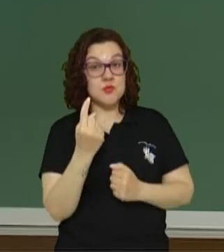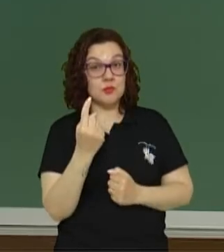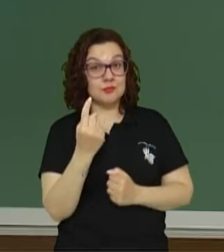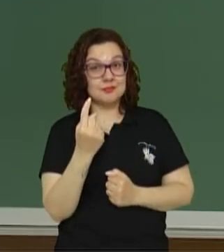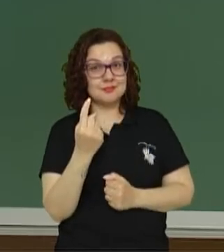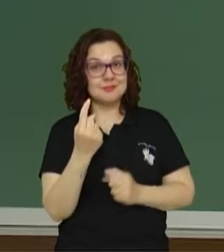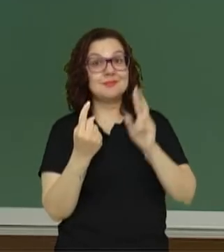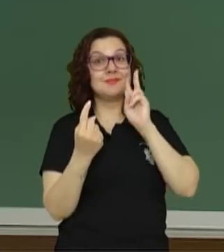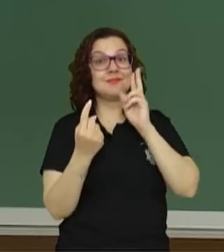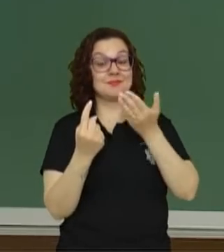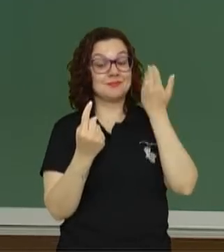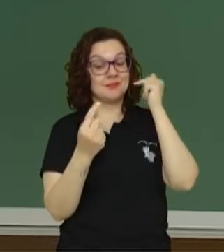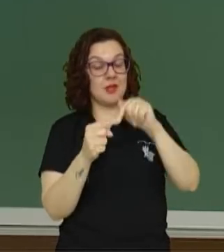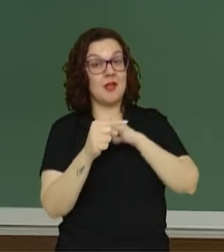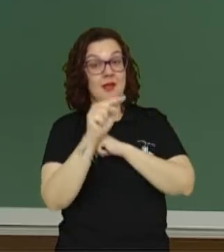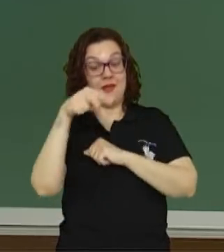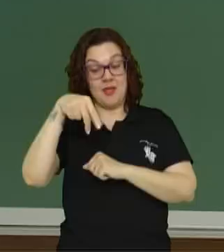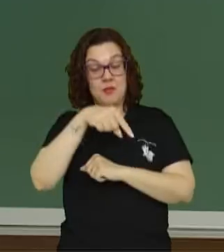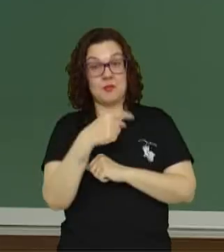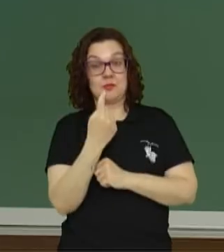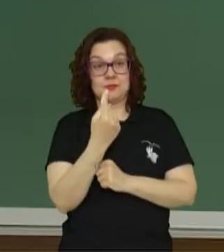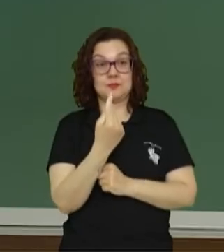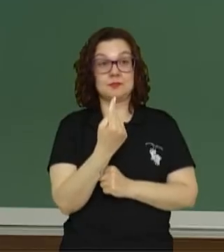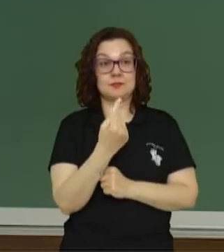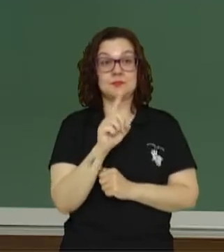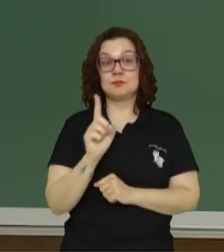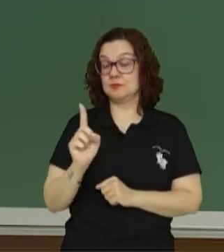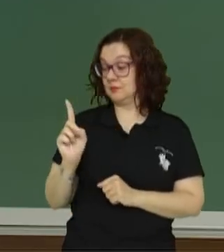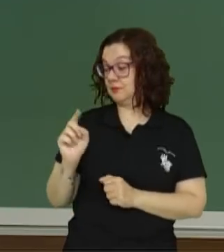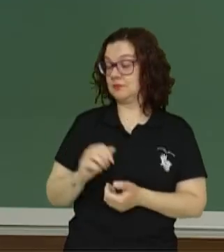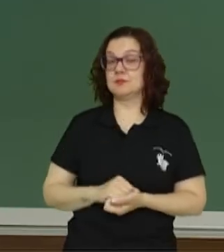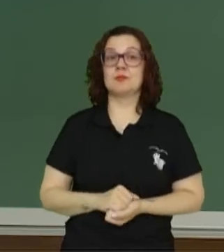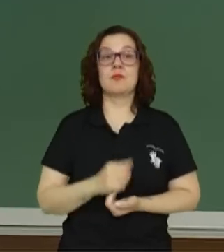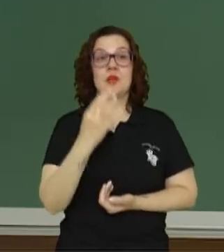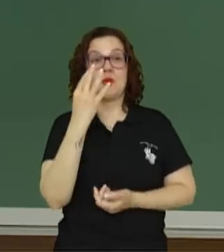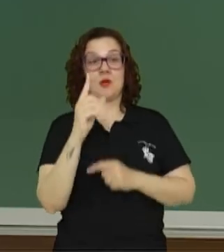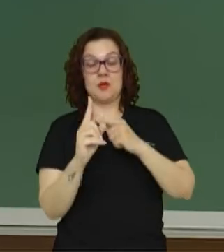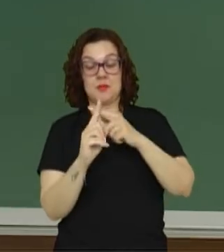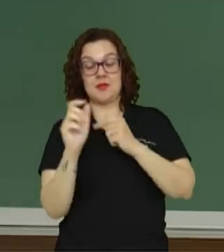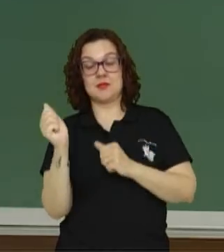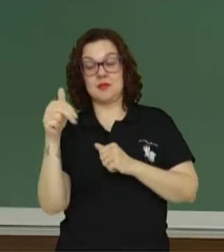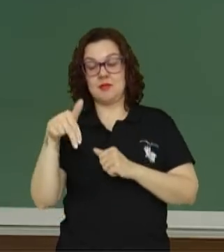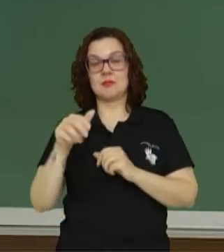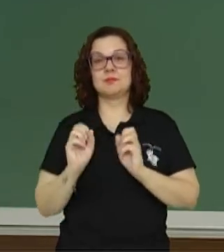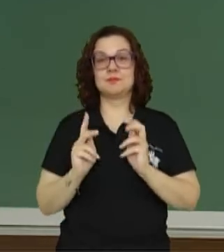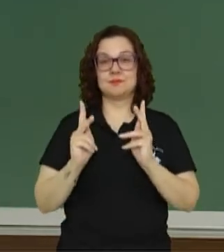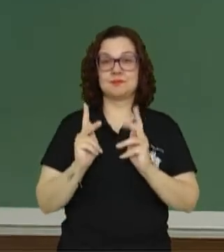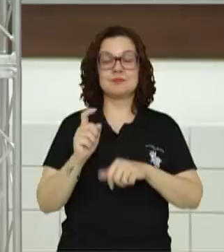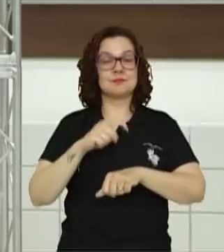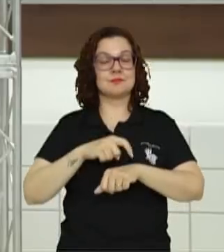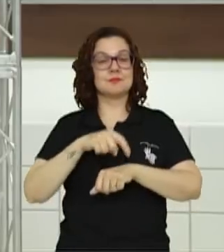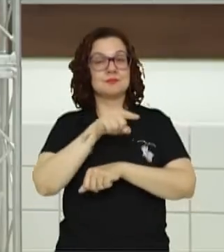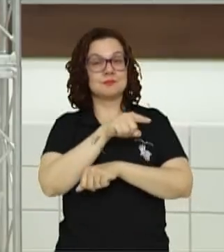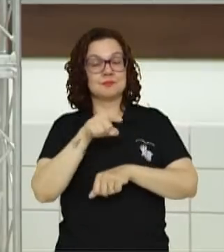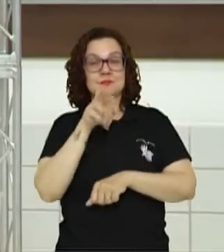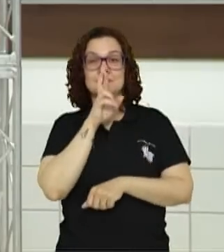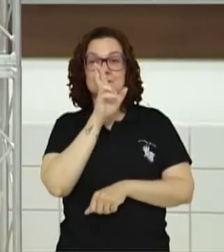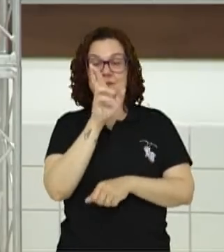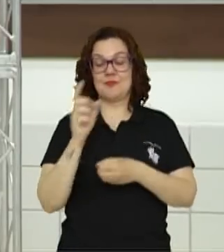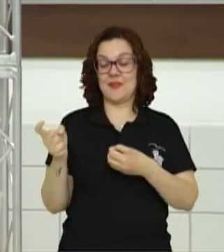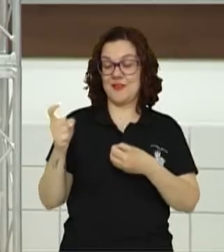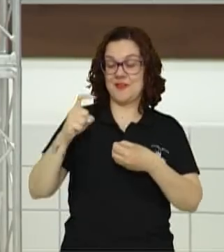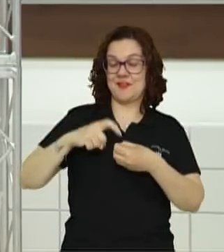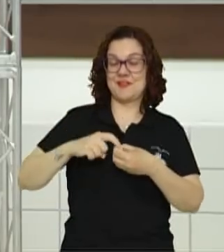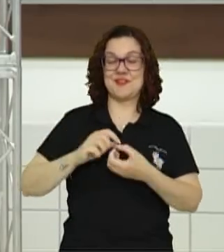exercício anterior, nós fizemos a n menos 1, igual a 4 mais a n. Ok? Vou deixar um tempo para vocês resolverem